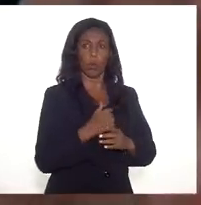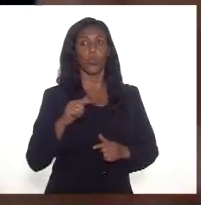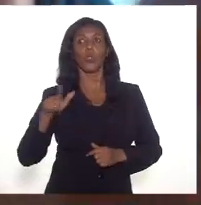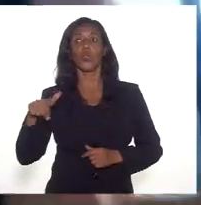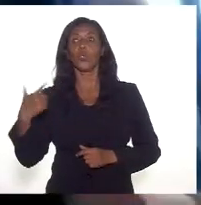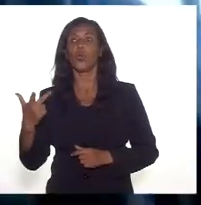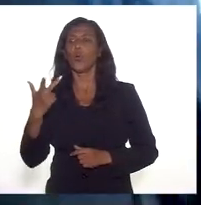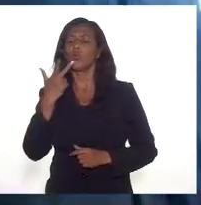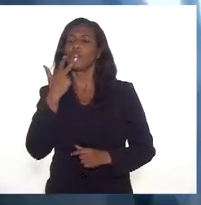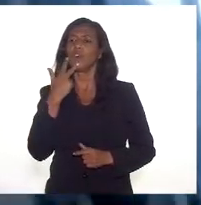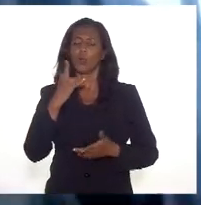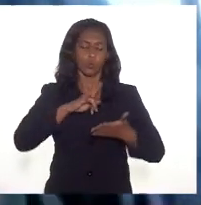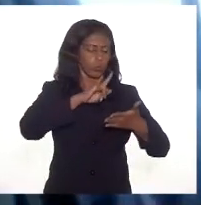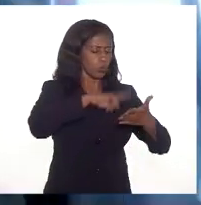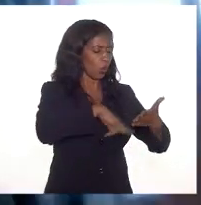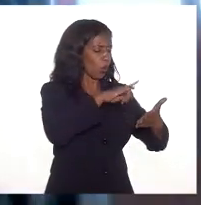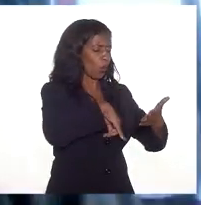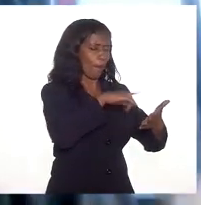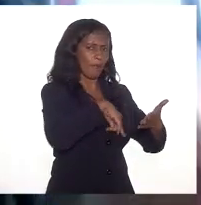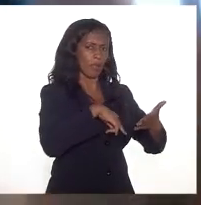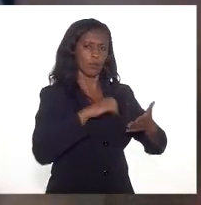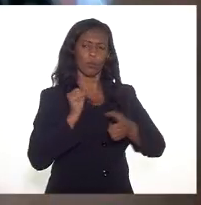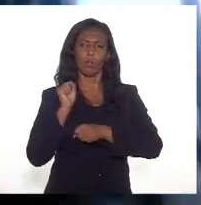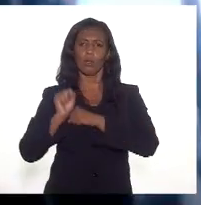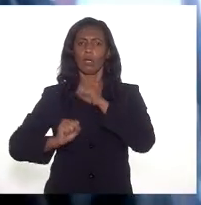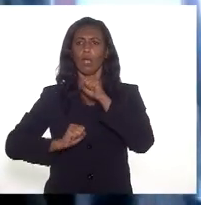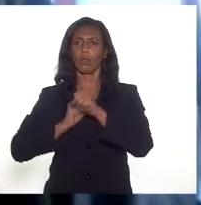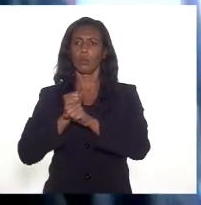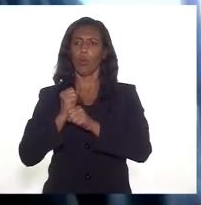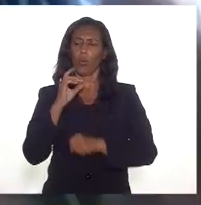aqueles dossiês específicos, anuais,